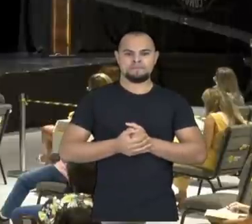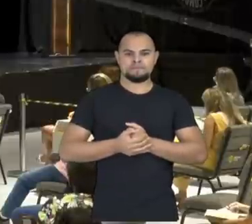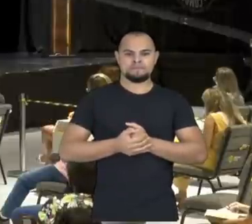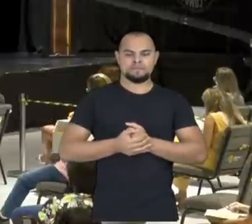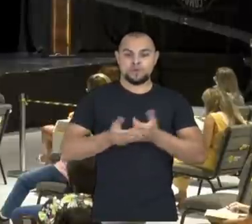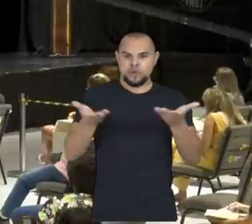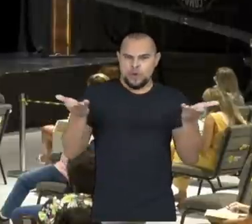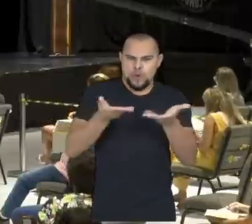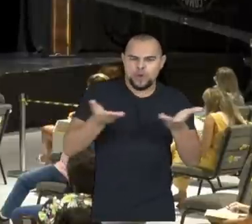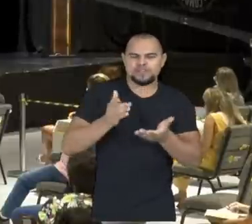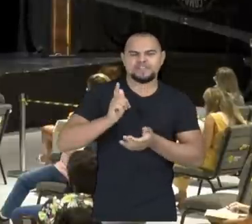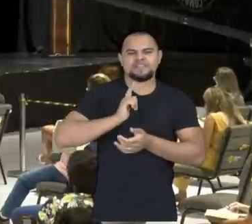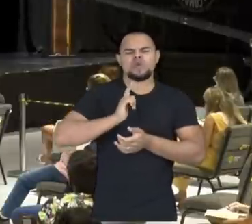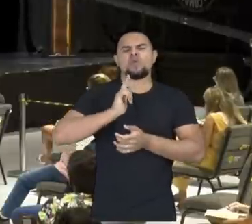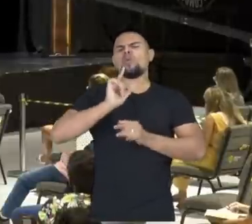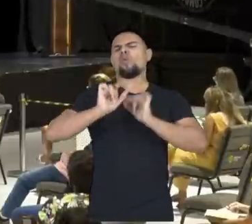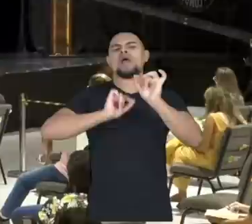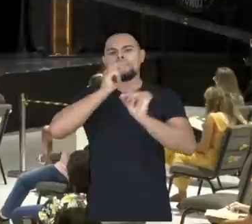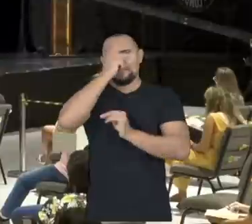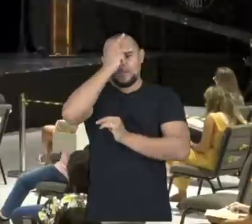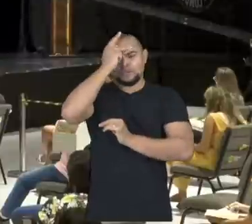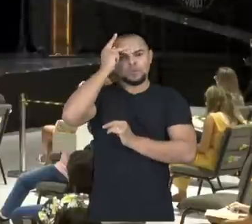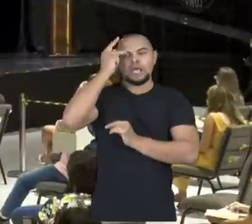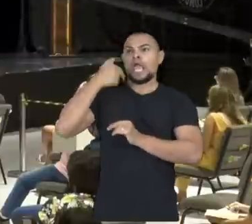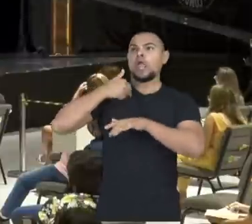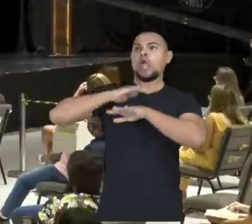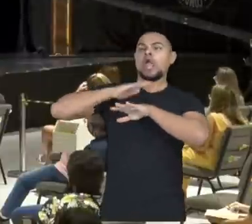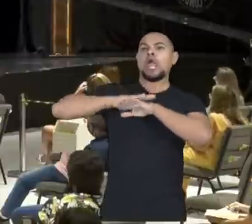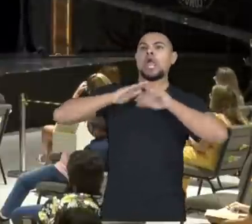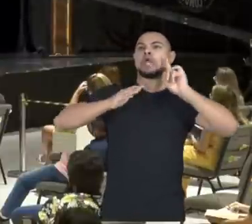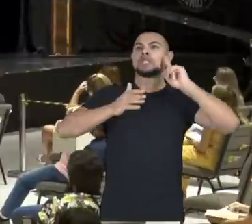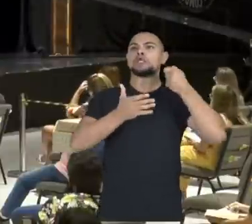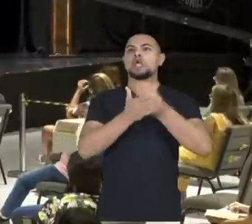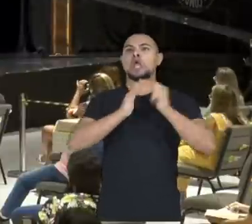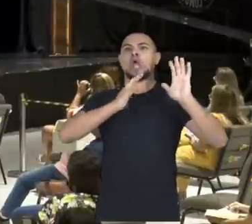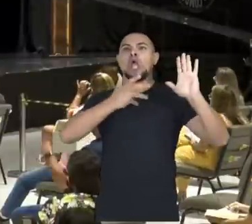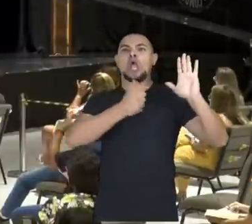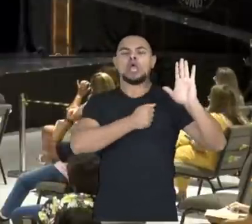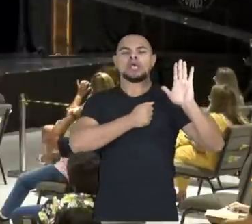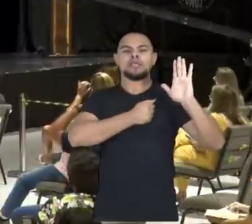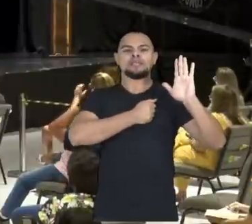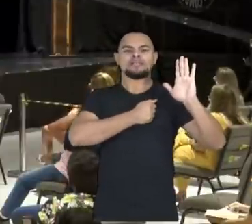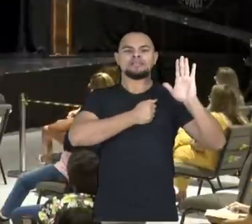Hoje tem gente querendo produzir conversão, produzir conversão.